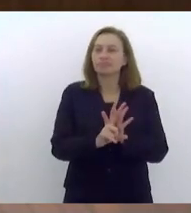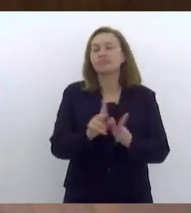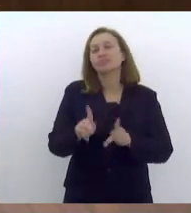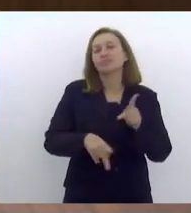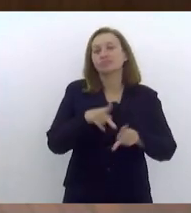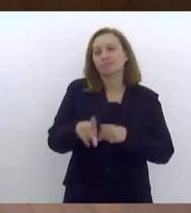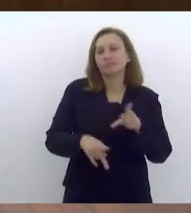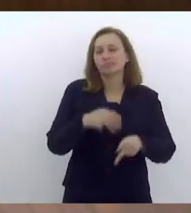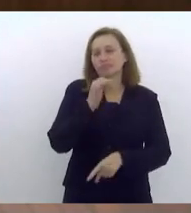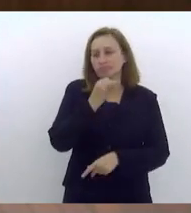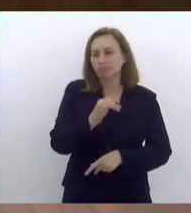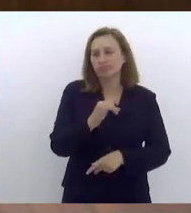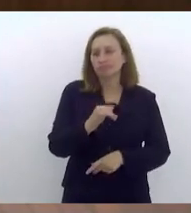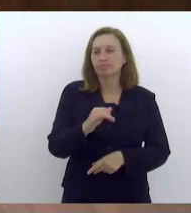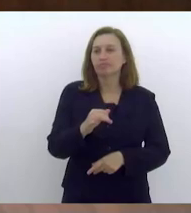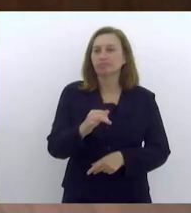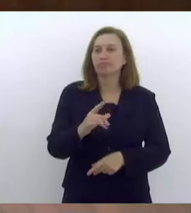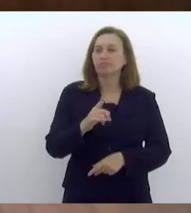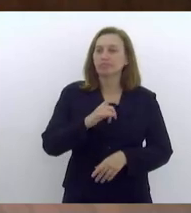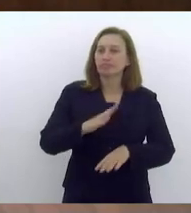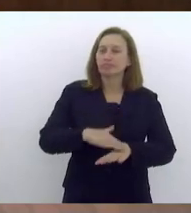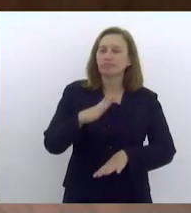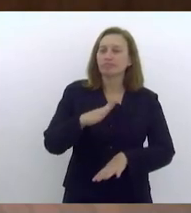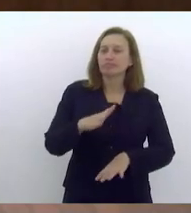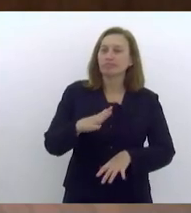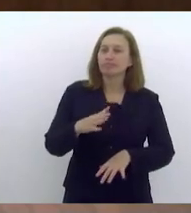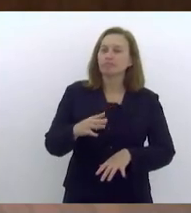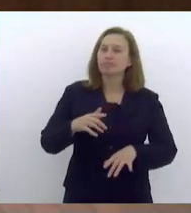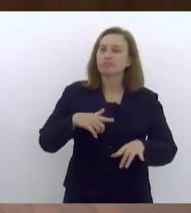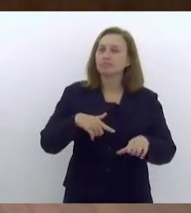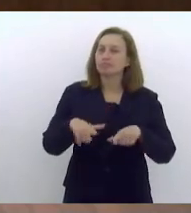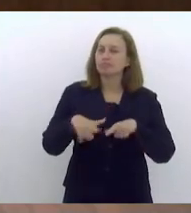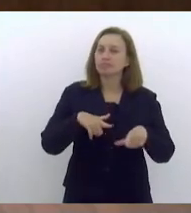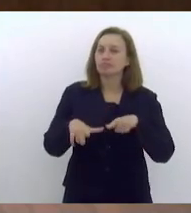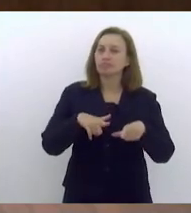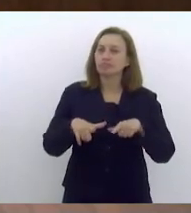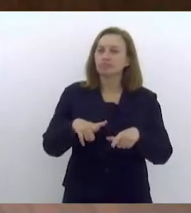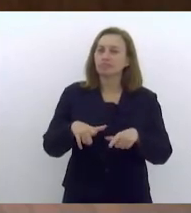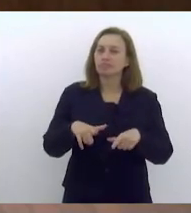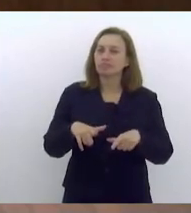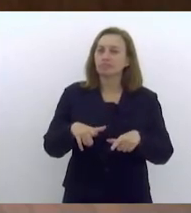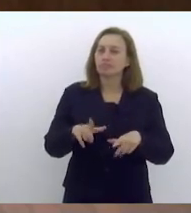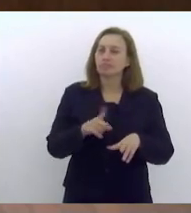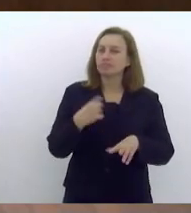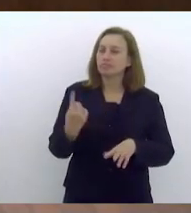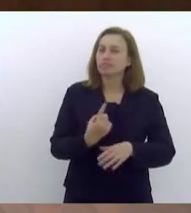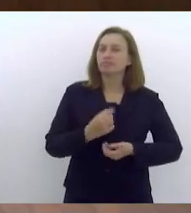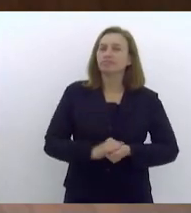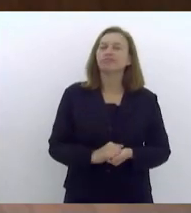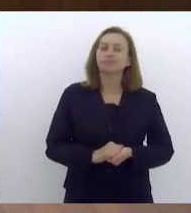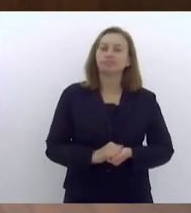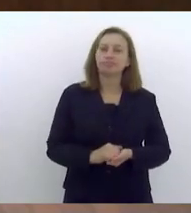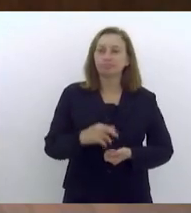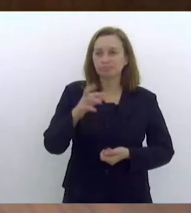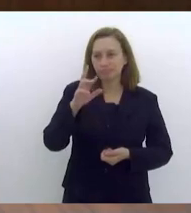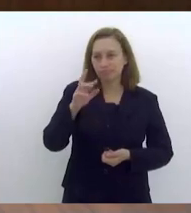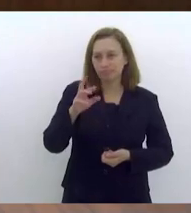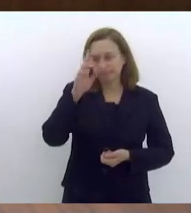população fluminense poderá desfrutar de mais um bom trabalho exercido na Assembleia Legislativa. E aqui, senhor